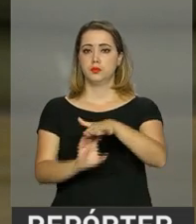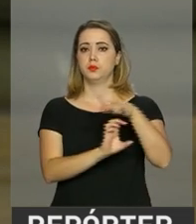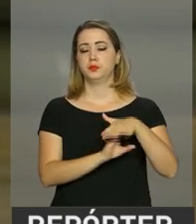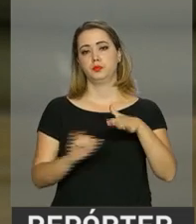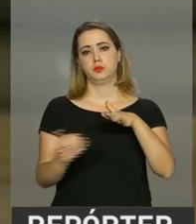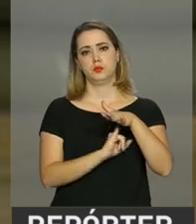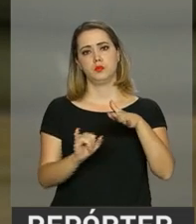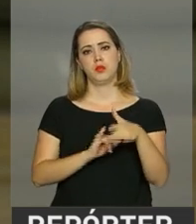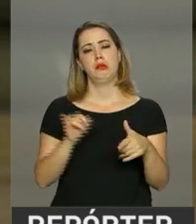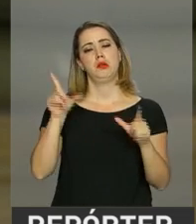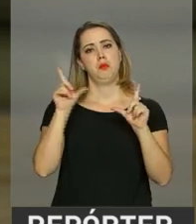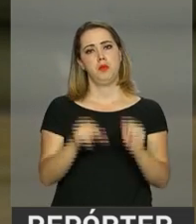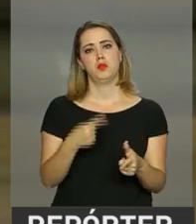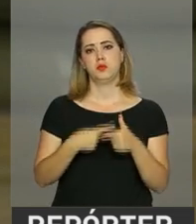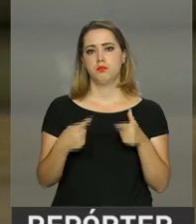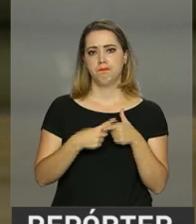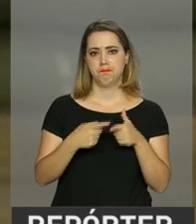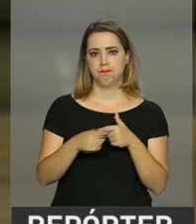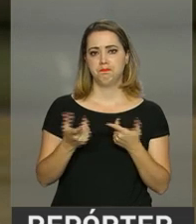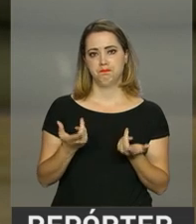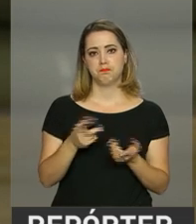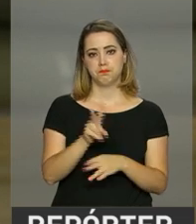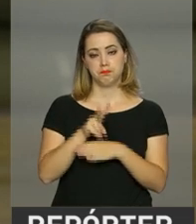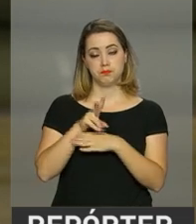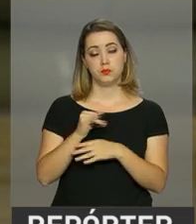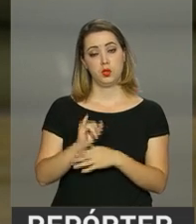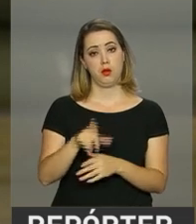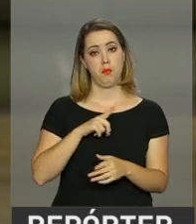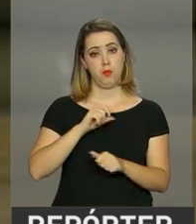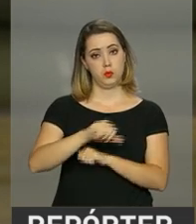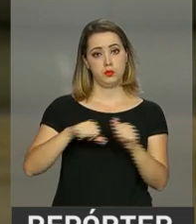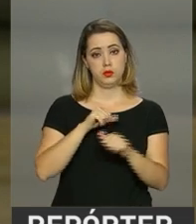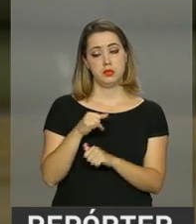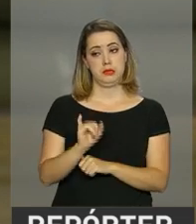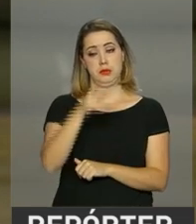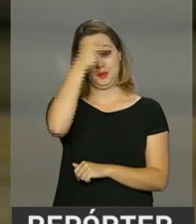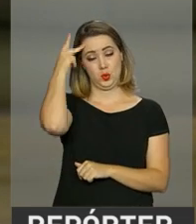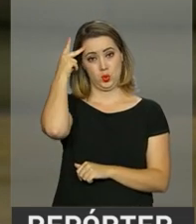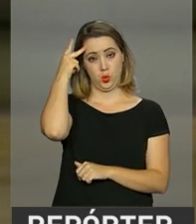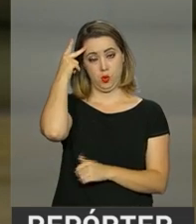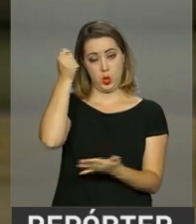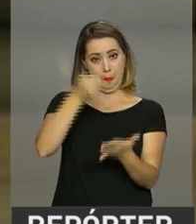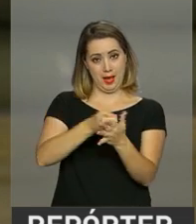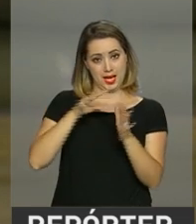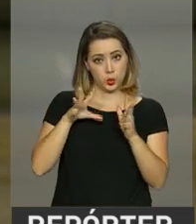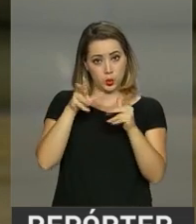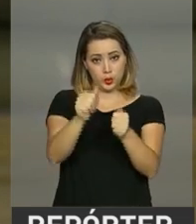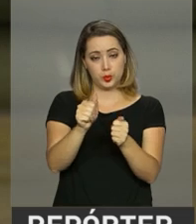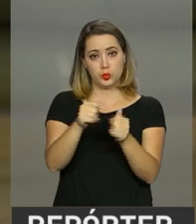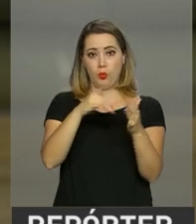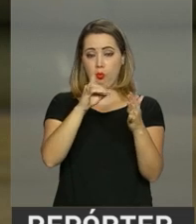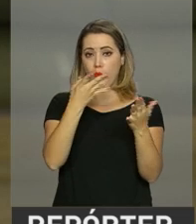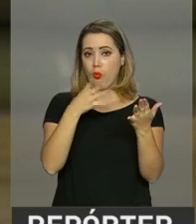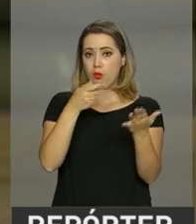a ter menos risco com o crédito com a mudança se o consumidor não pagar o valor total da fatura no vencimento os